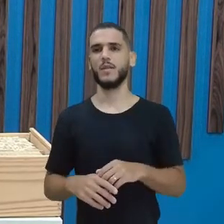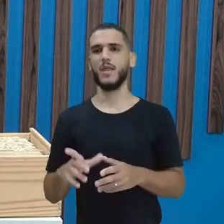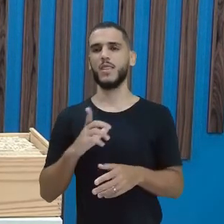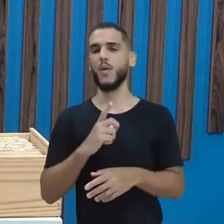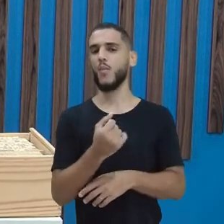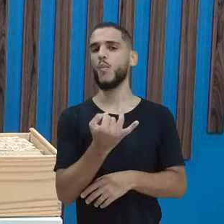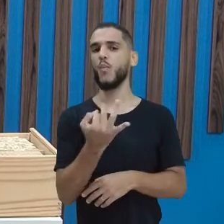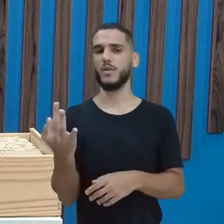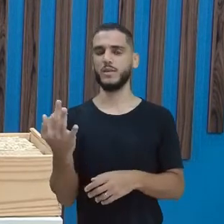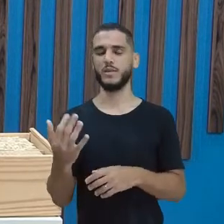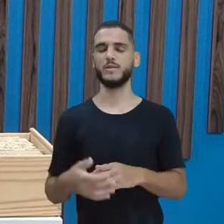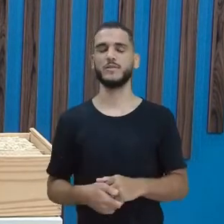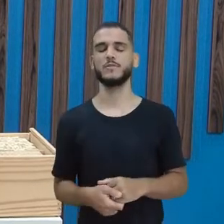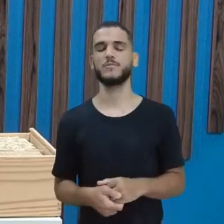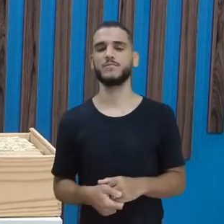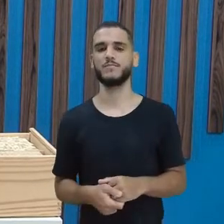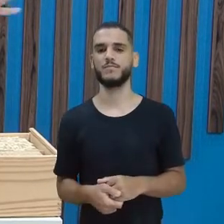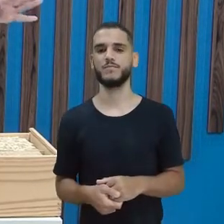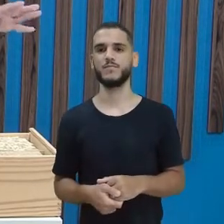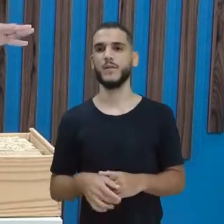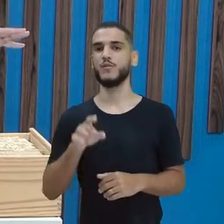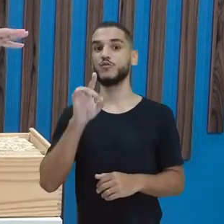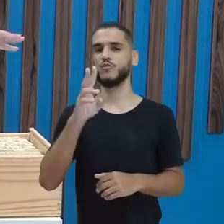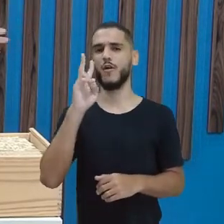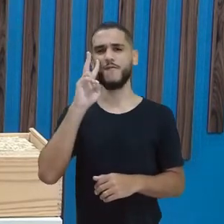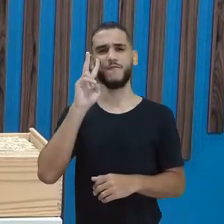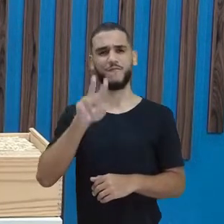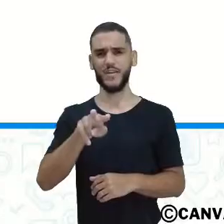quantidades, tá certo? Só em olhar,